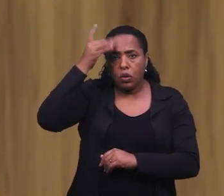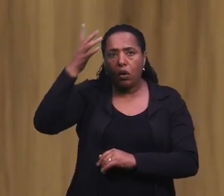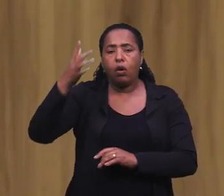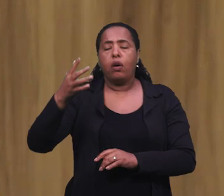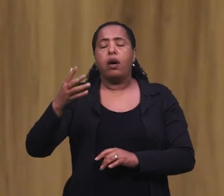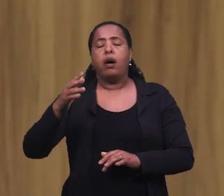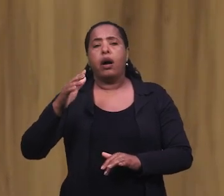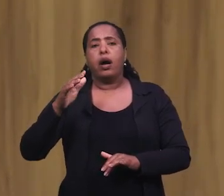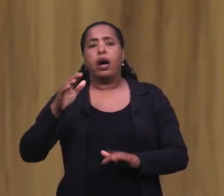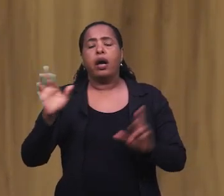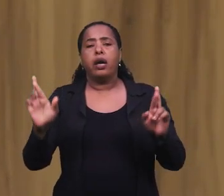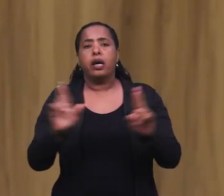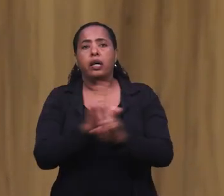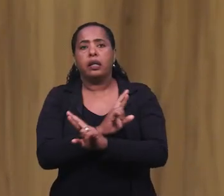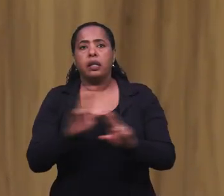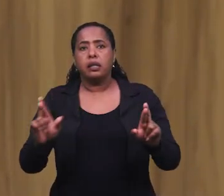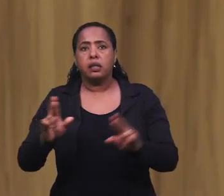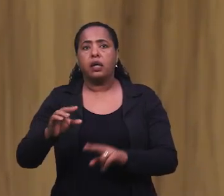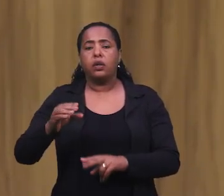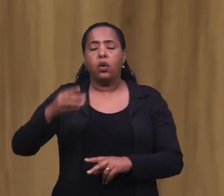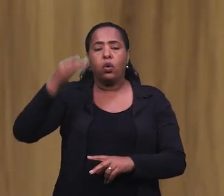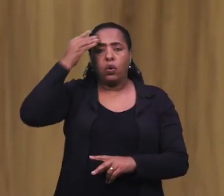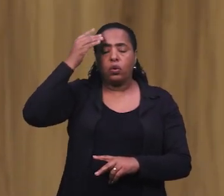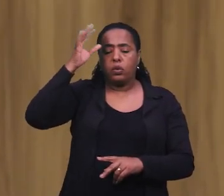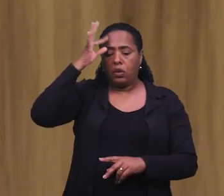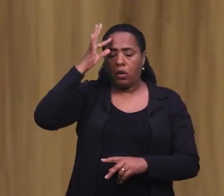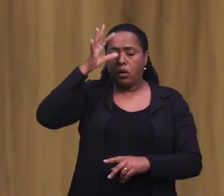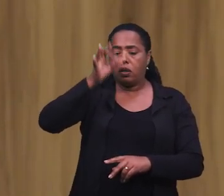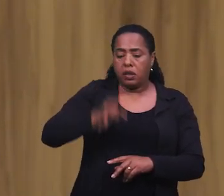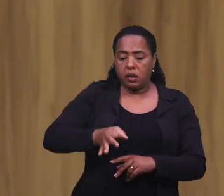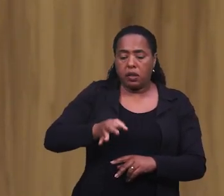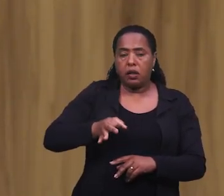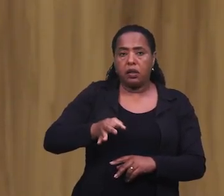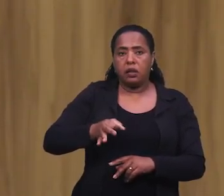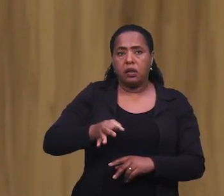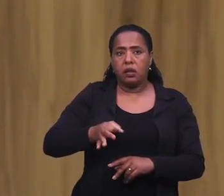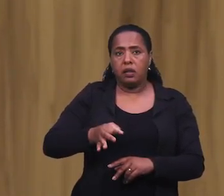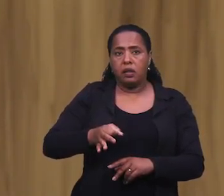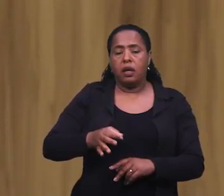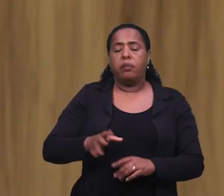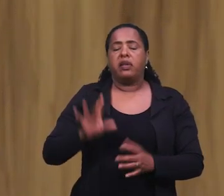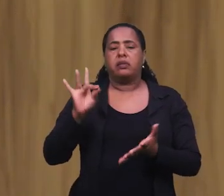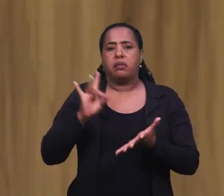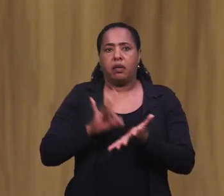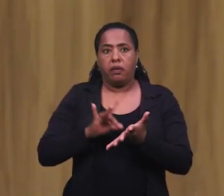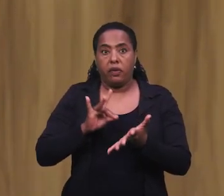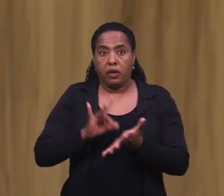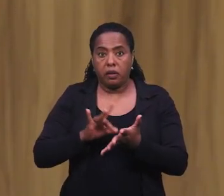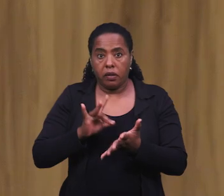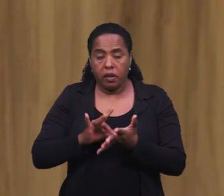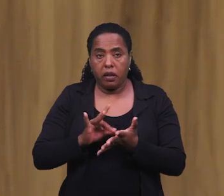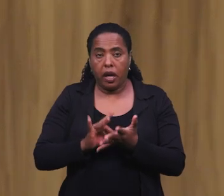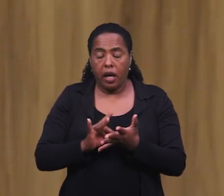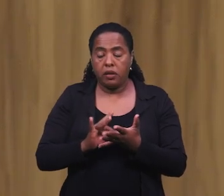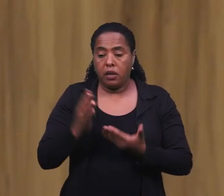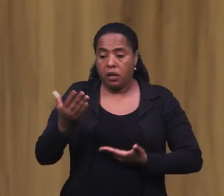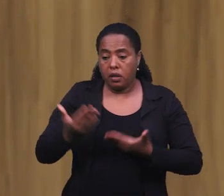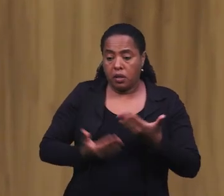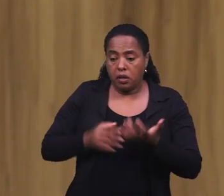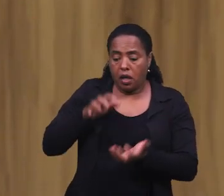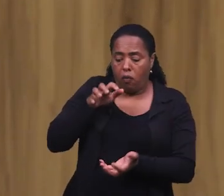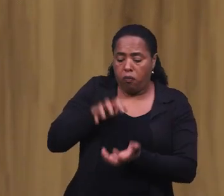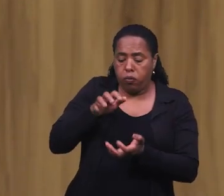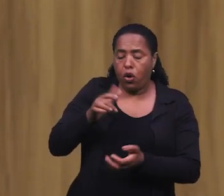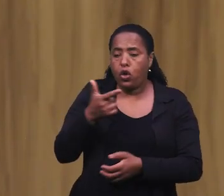na prática, nós vemos esses irmãos incluídos dentro do projeto de Deus nesta obra, e eles